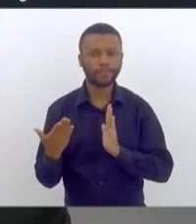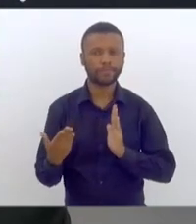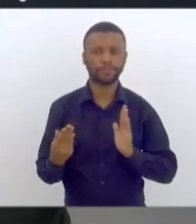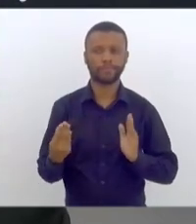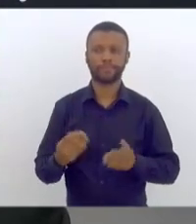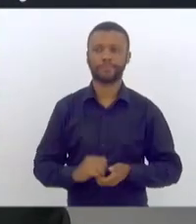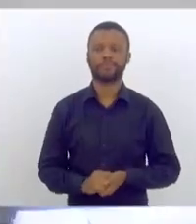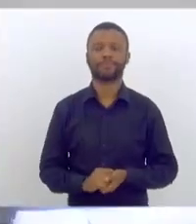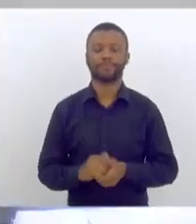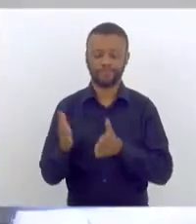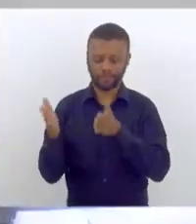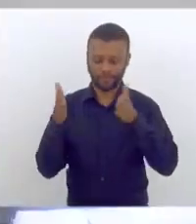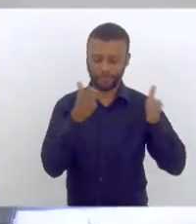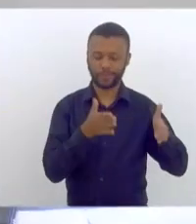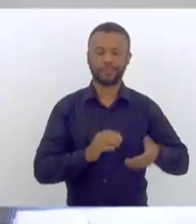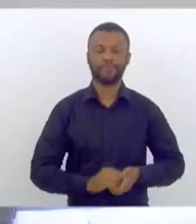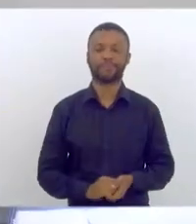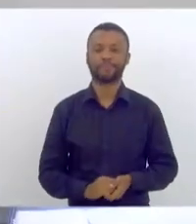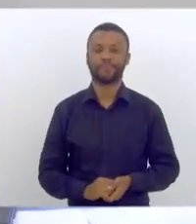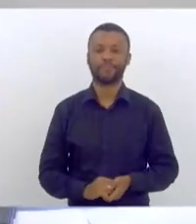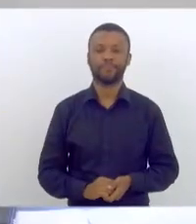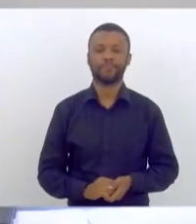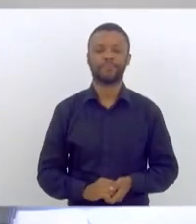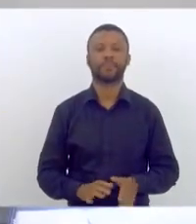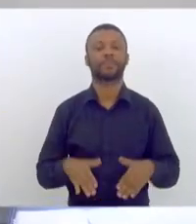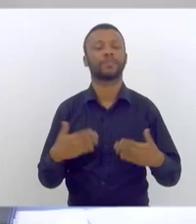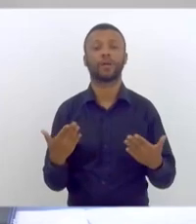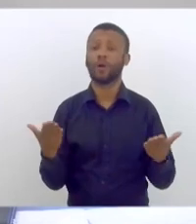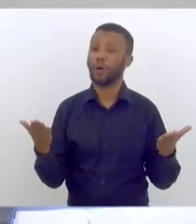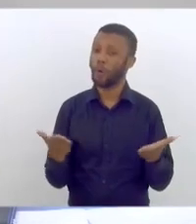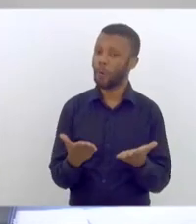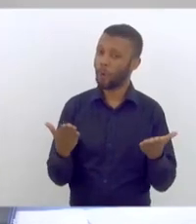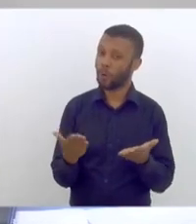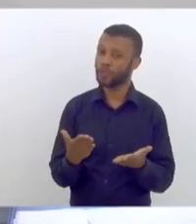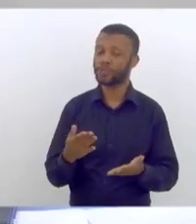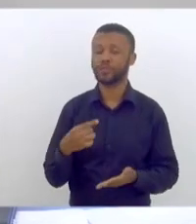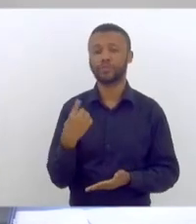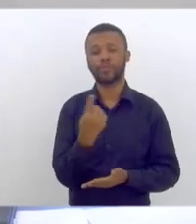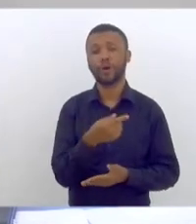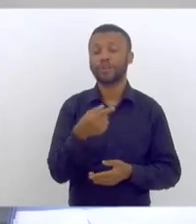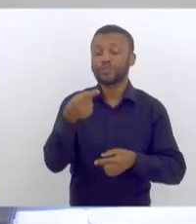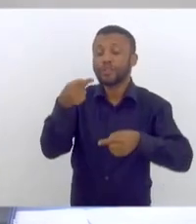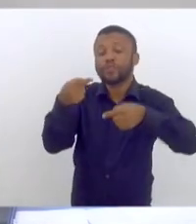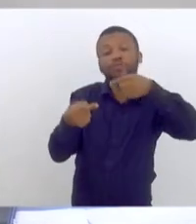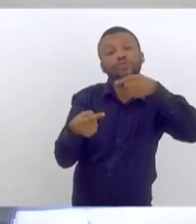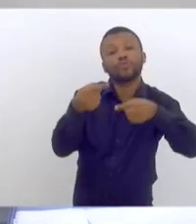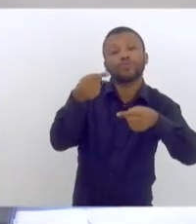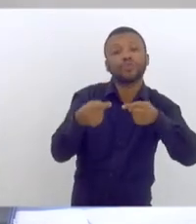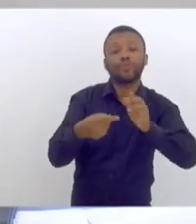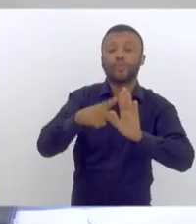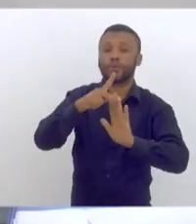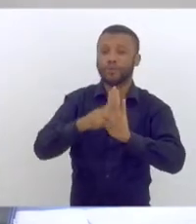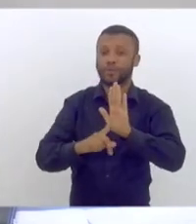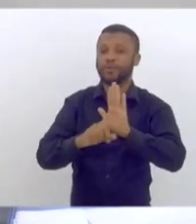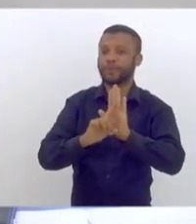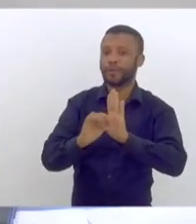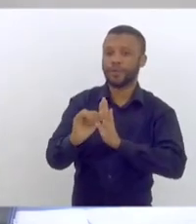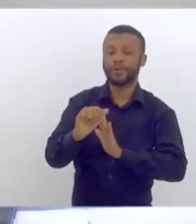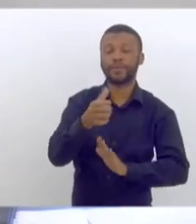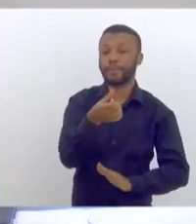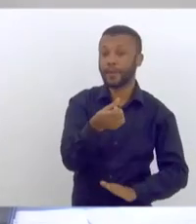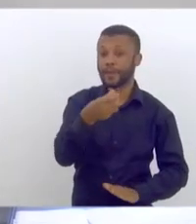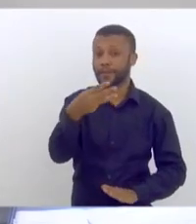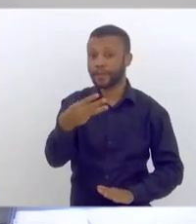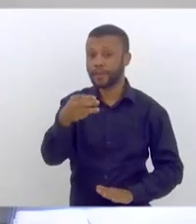então no dia de hoje nós vamos discutir o projeto de lei 6387 de